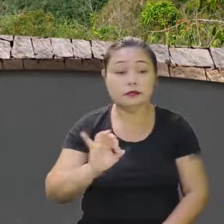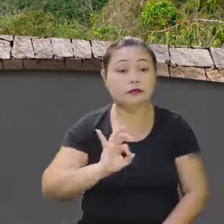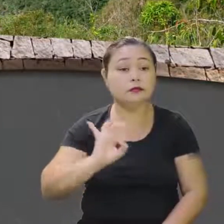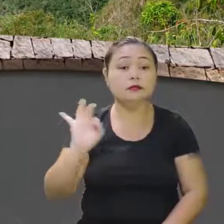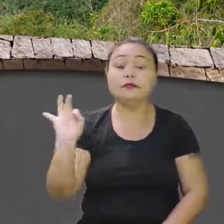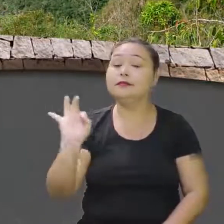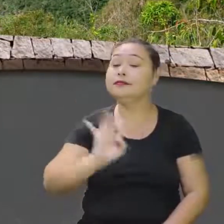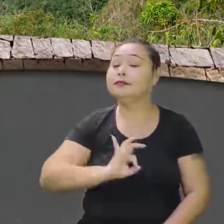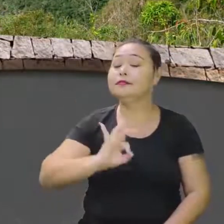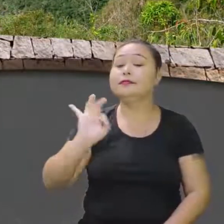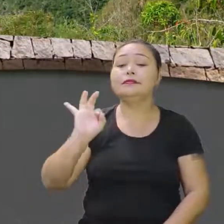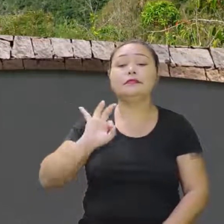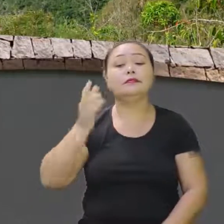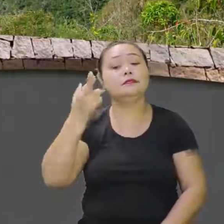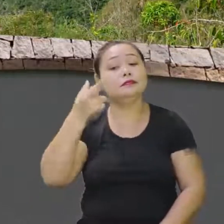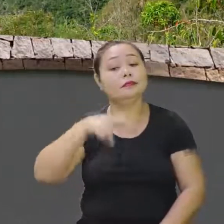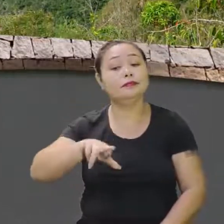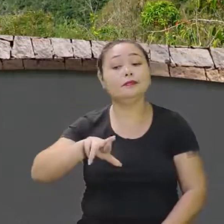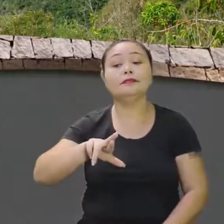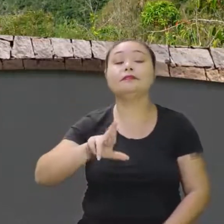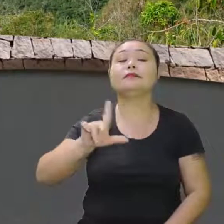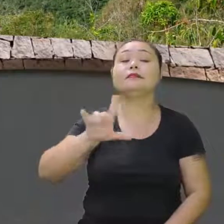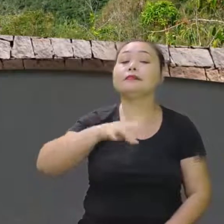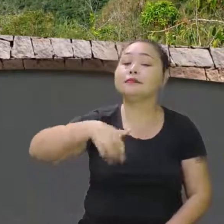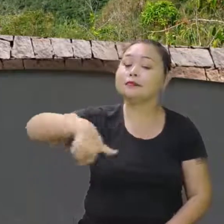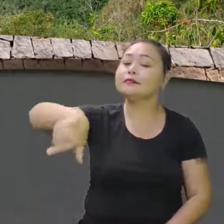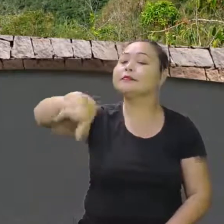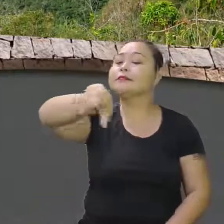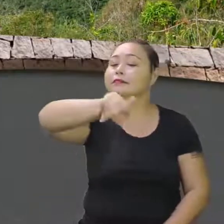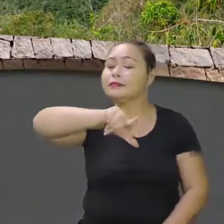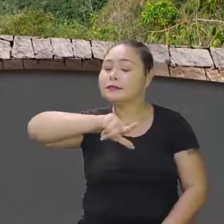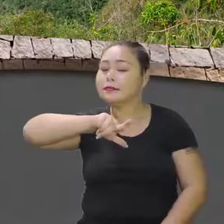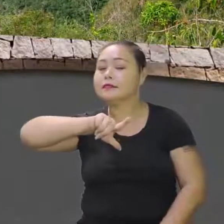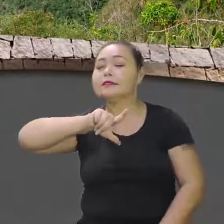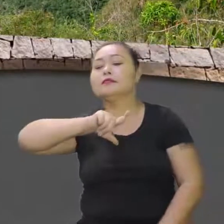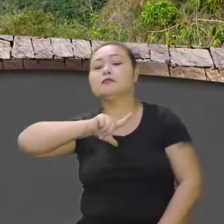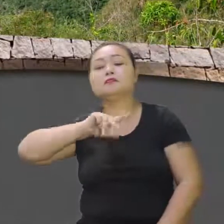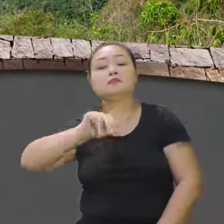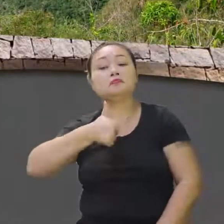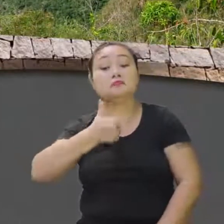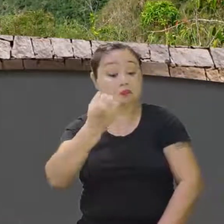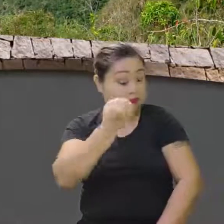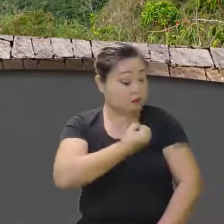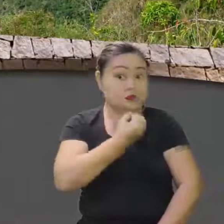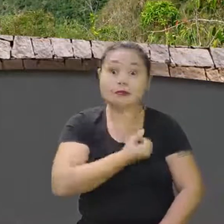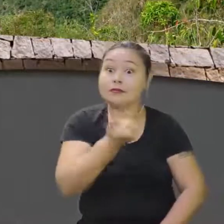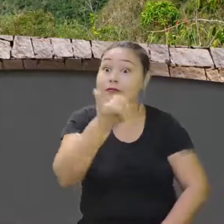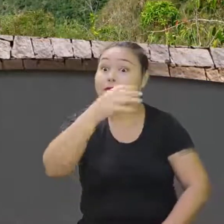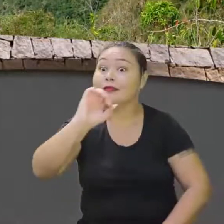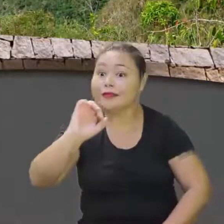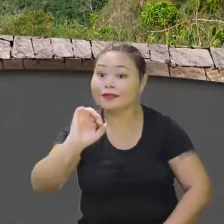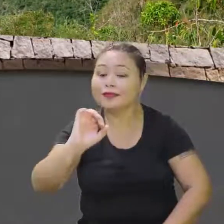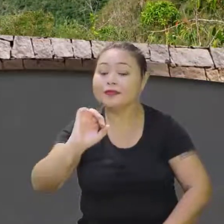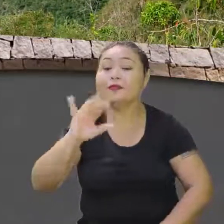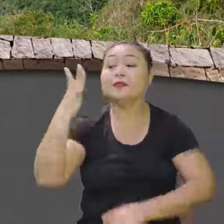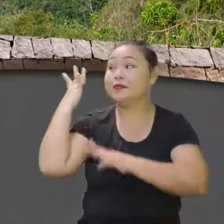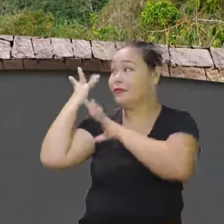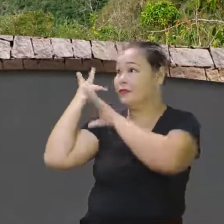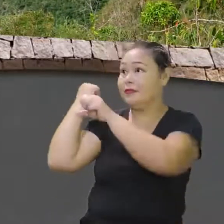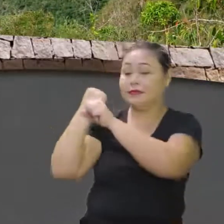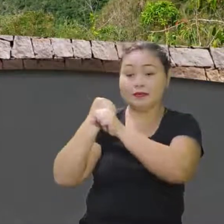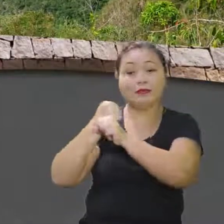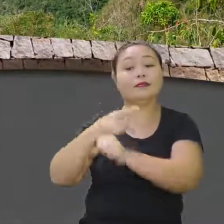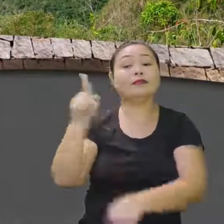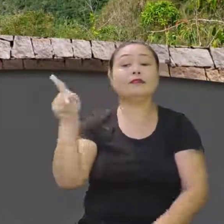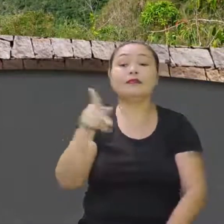com recuperação, porque vai todo mundo ser nota 10. Na revisão de hoje,